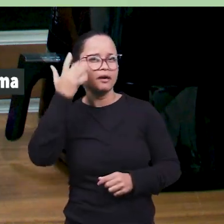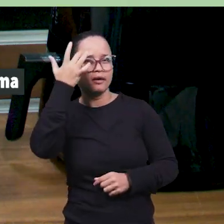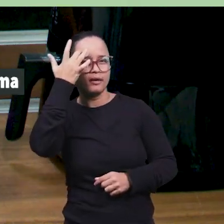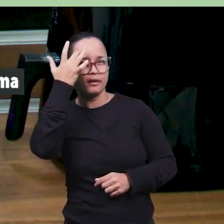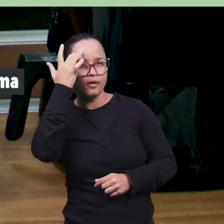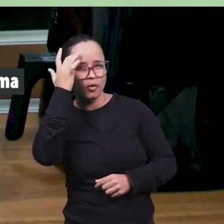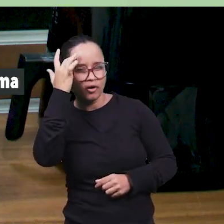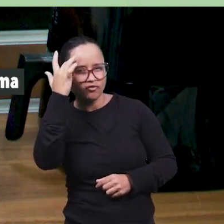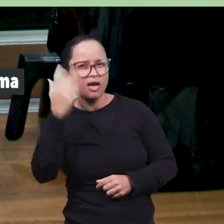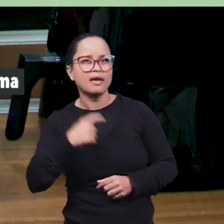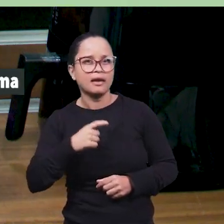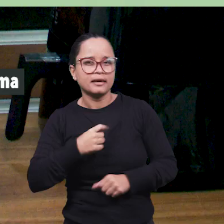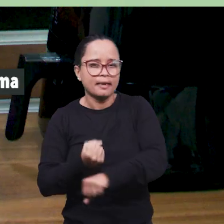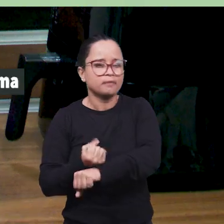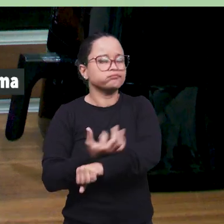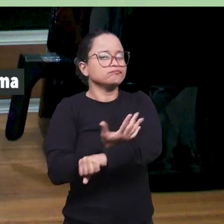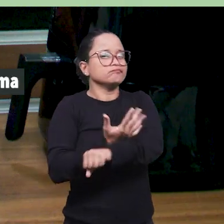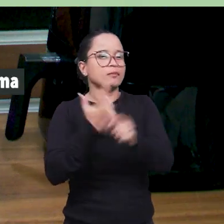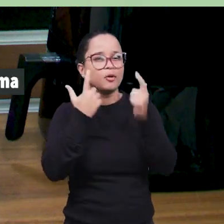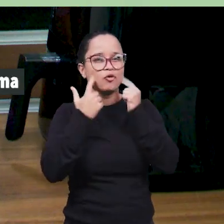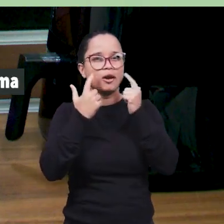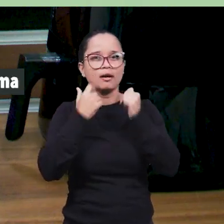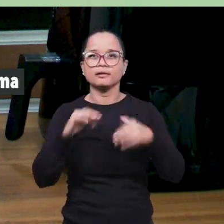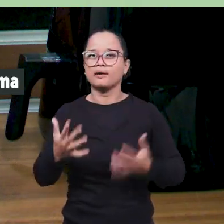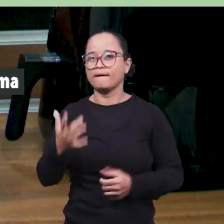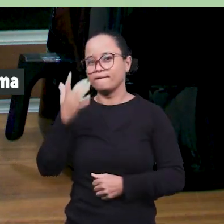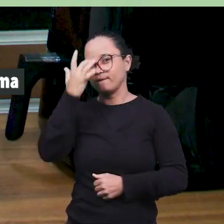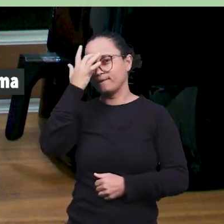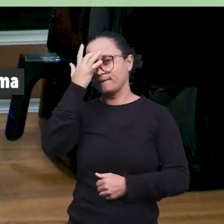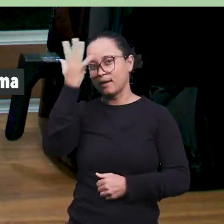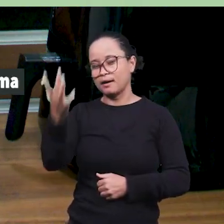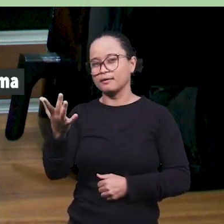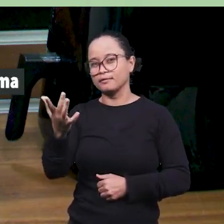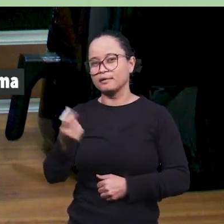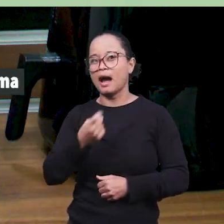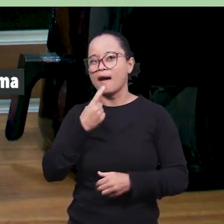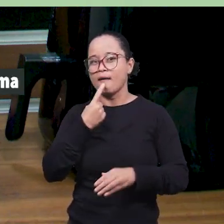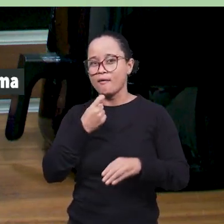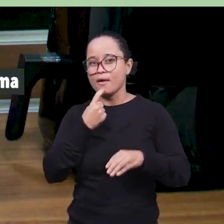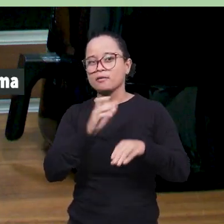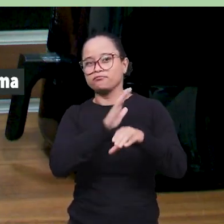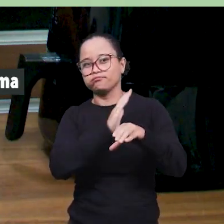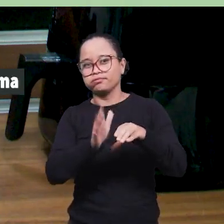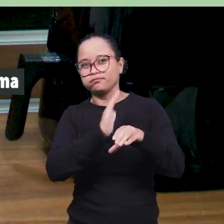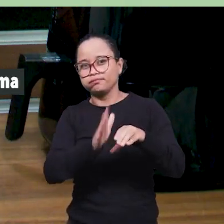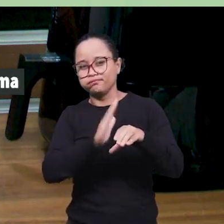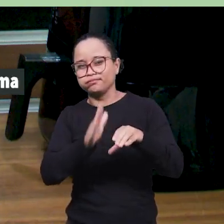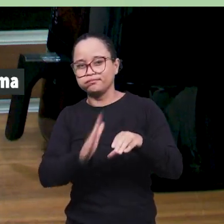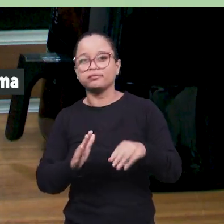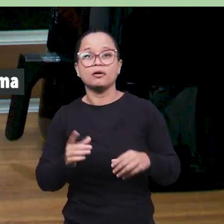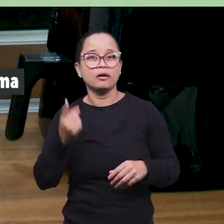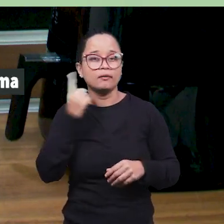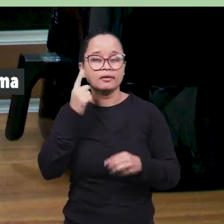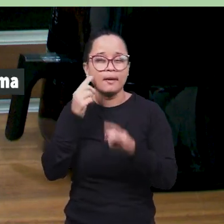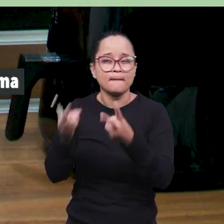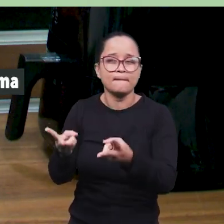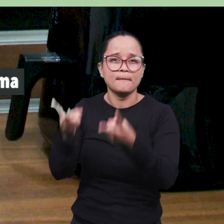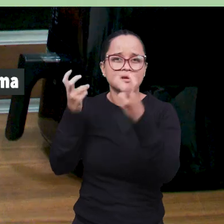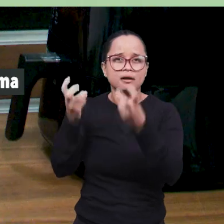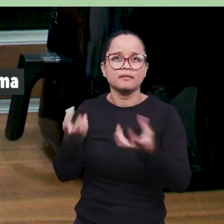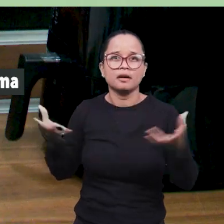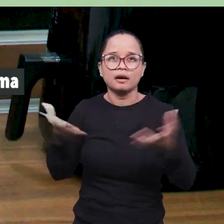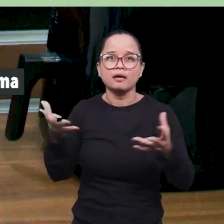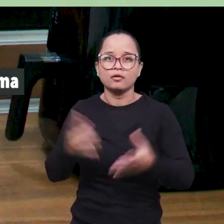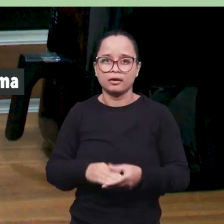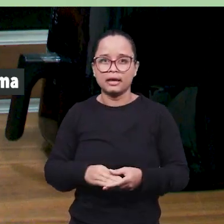ela era emotiva. Nada Olha a disso. facilidade, o tomate, ó. A mesma coisa. O tomate, ele